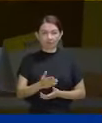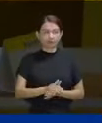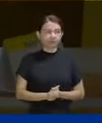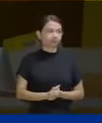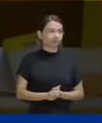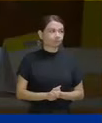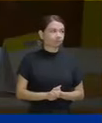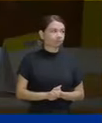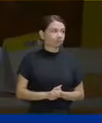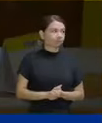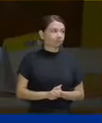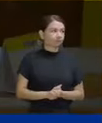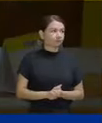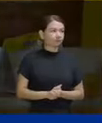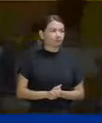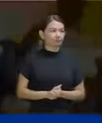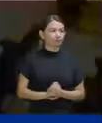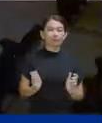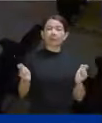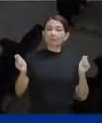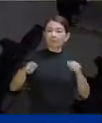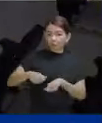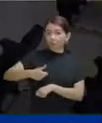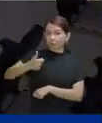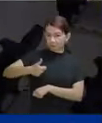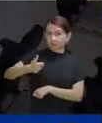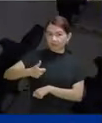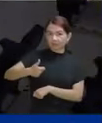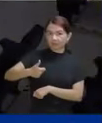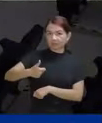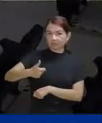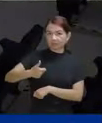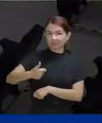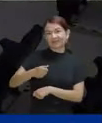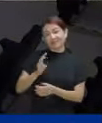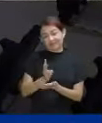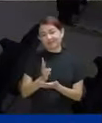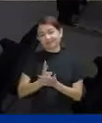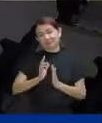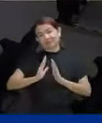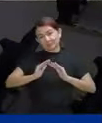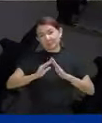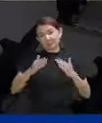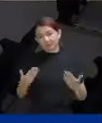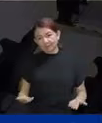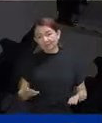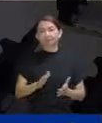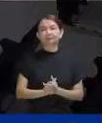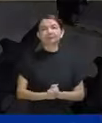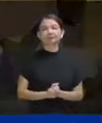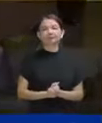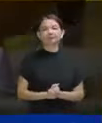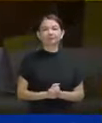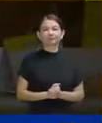doutor? Seja o primeiro? O senhor sempre pede, né? Então, estou aqui